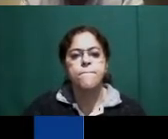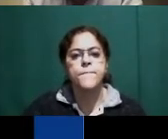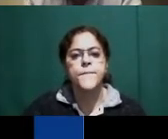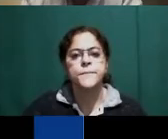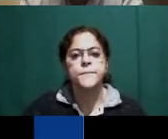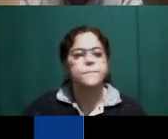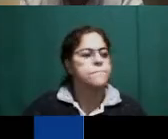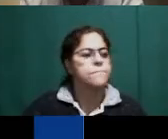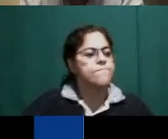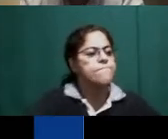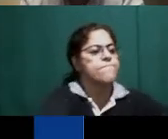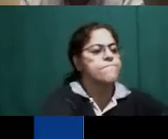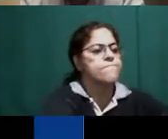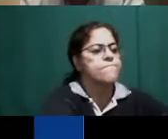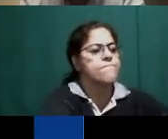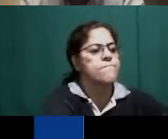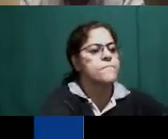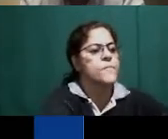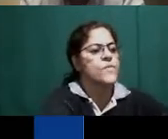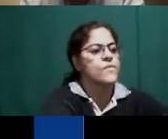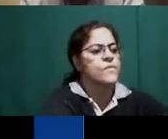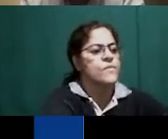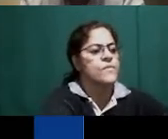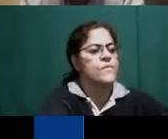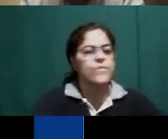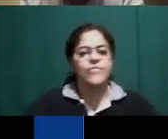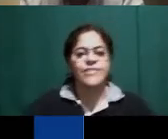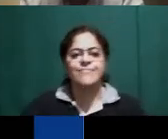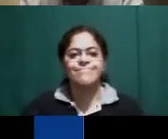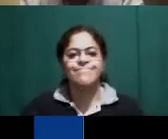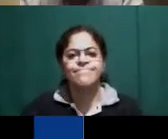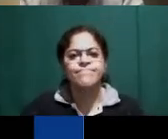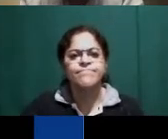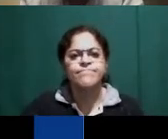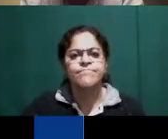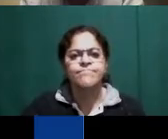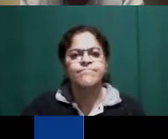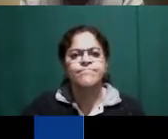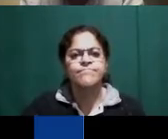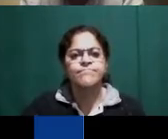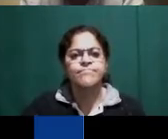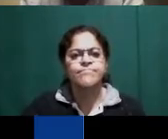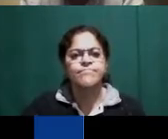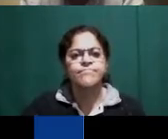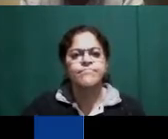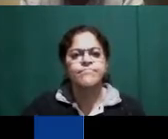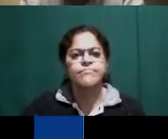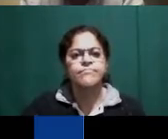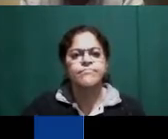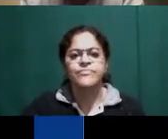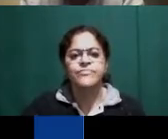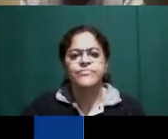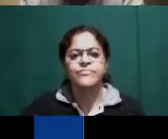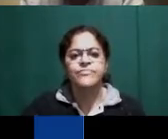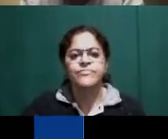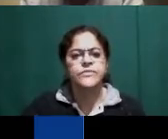estudou bastante, o trapézio. Trapézio, então, é esse músculo grande que a gente vê aqui. As fibras